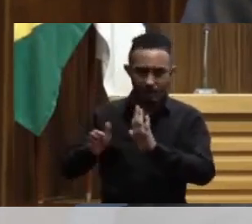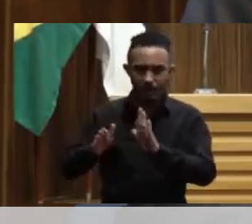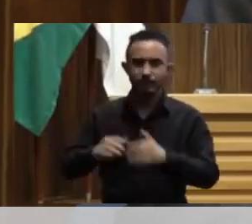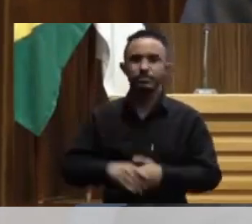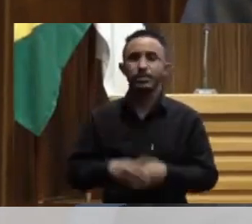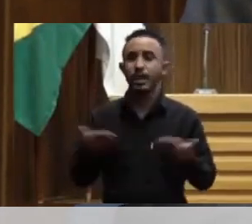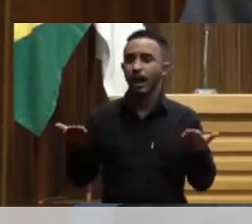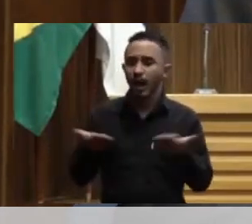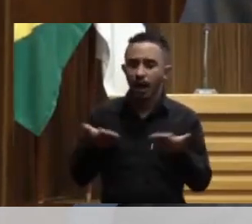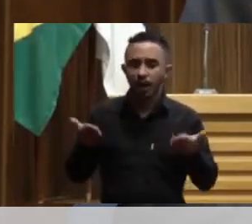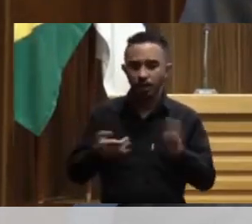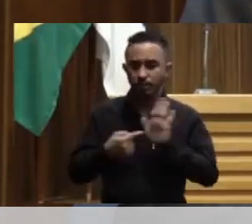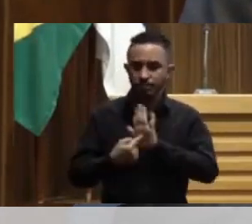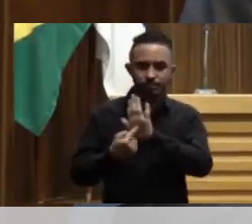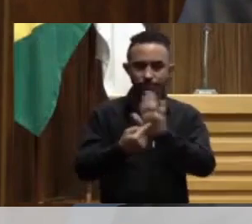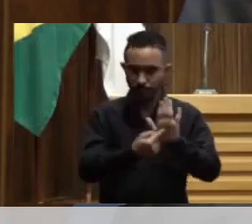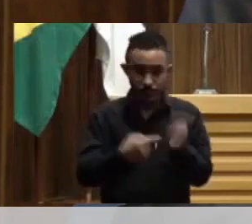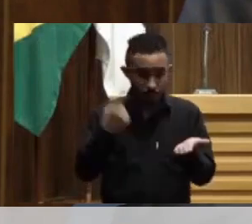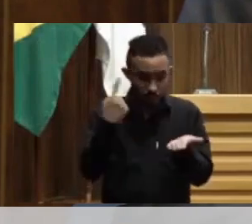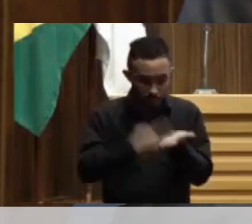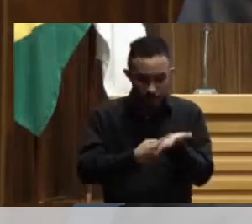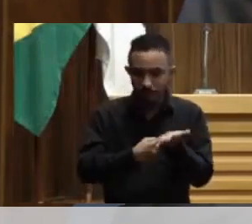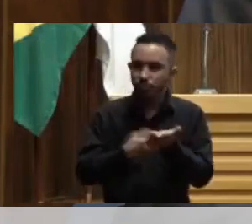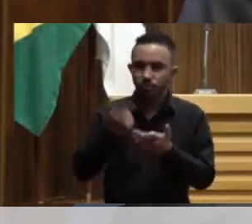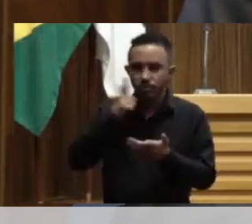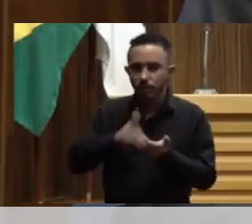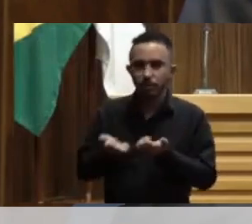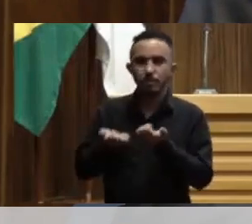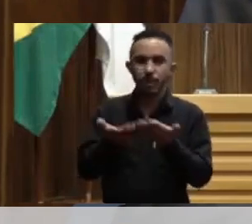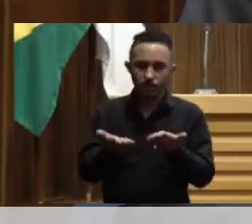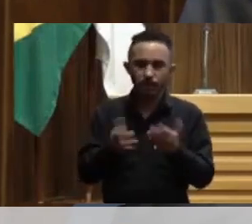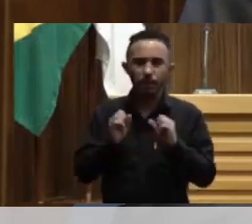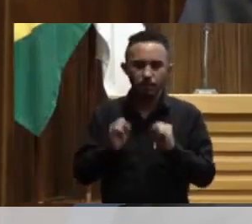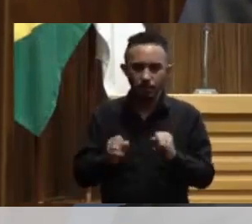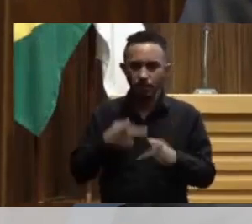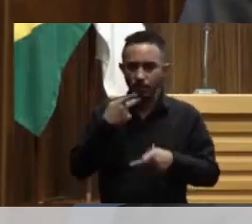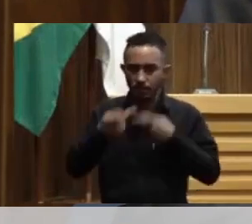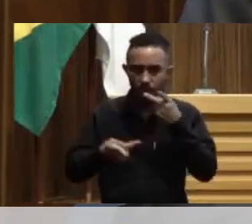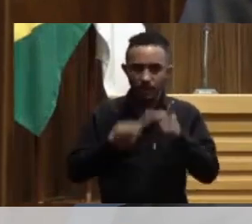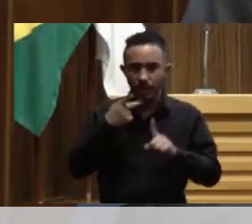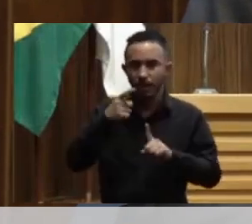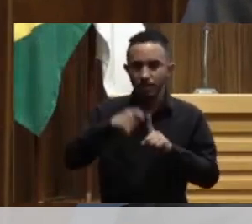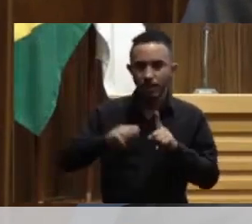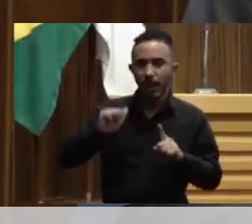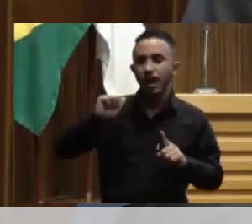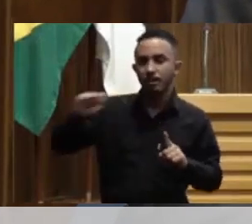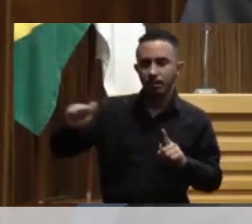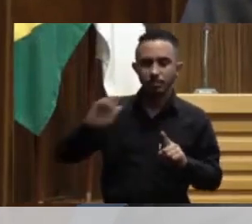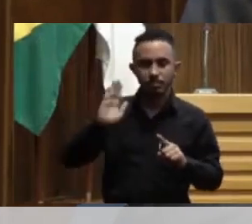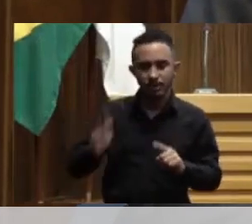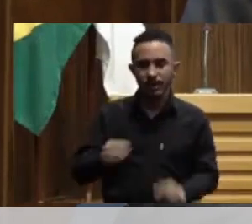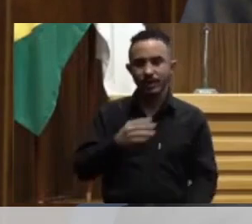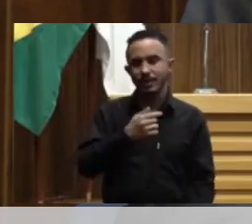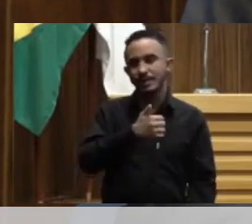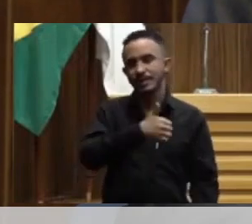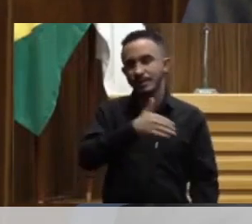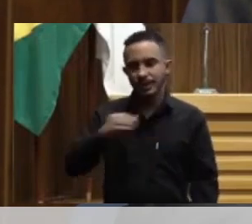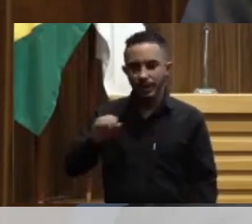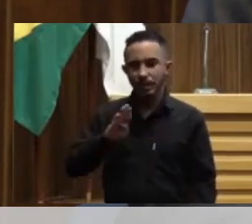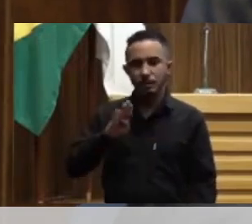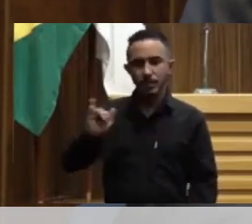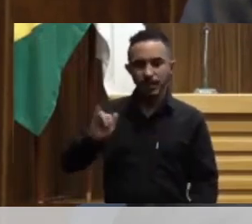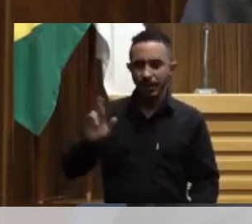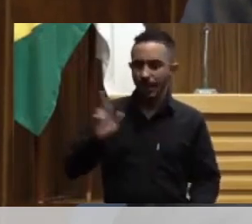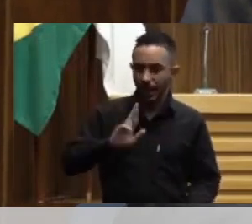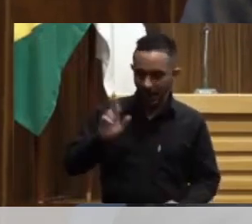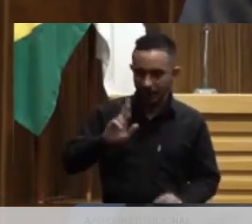nós estamos entregando o que nos comprometemos. Já posso dizer que os dados de abril, nós já passamos de 100 bilhões de reais, dos 250 que